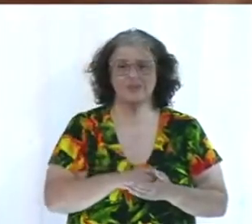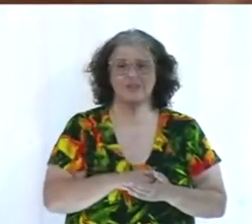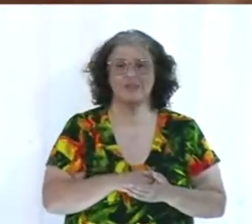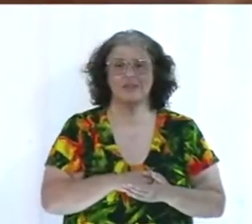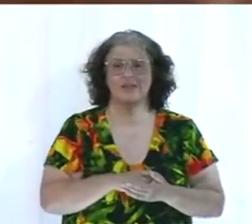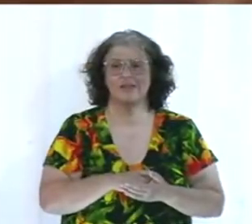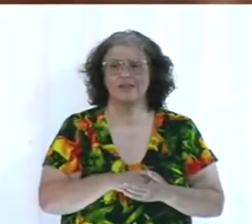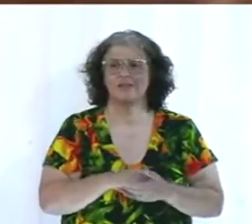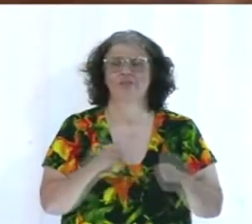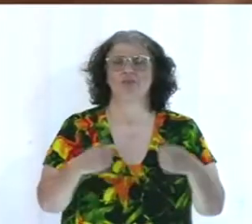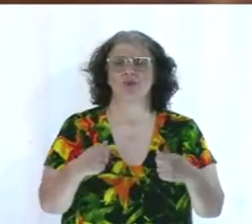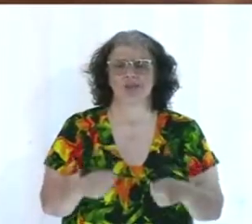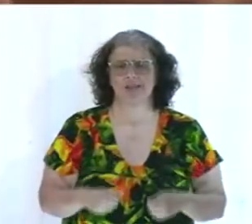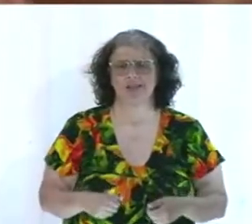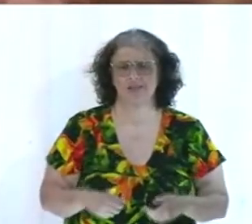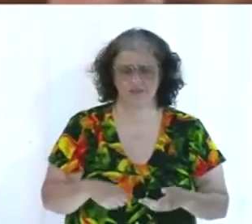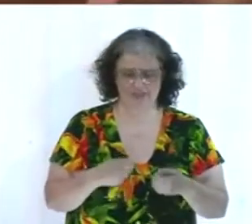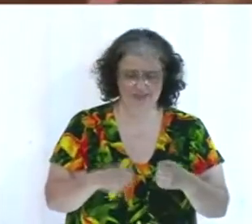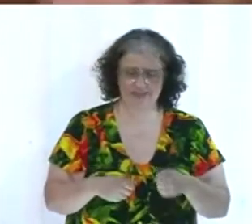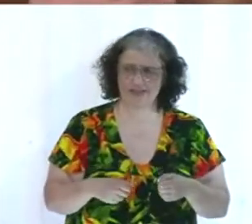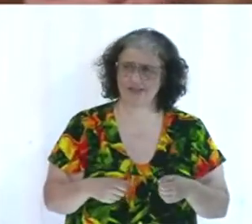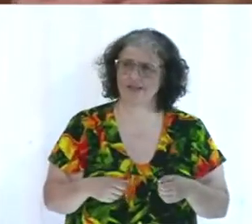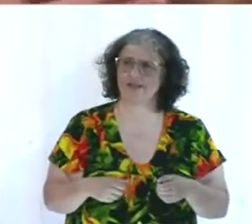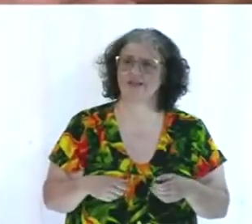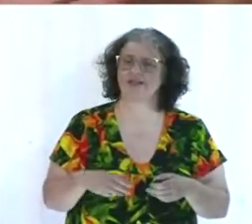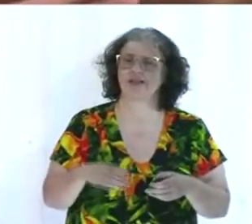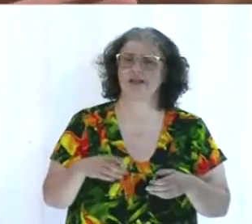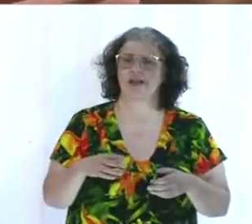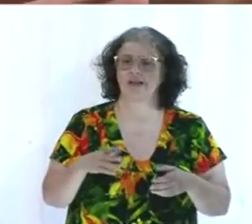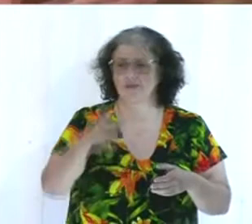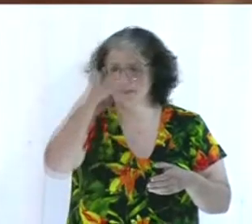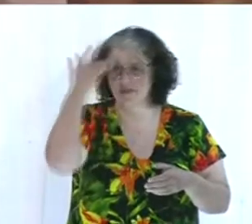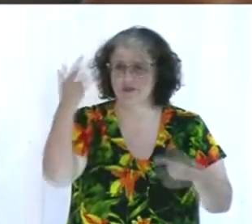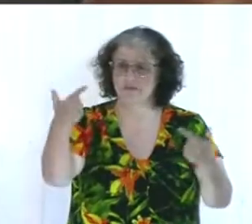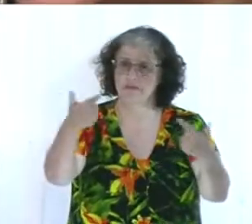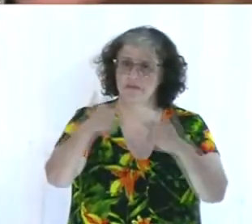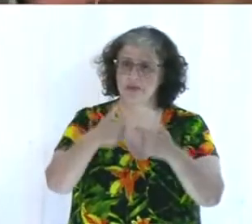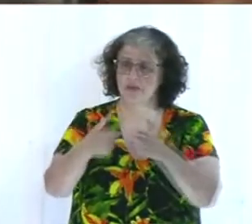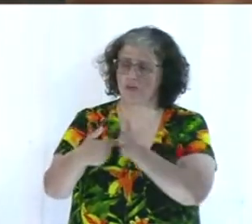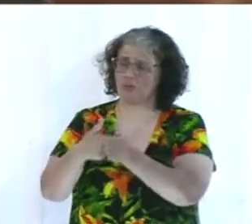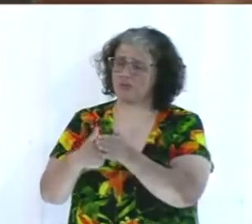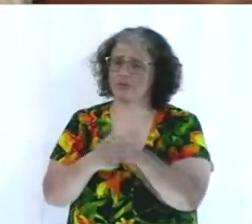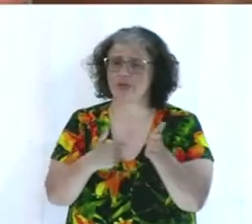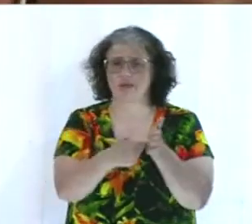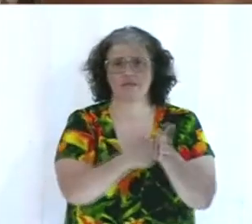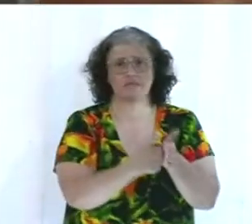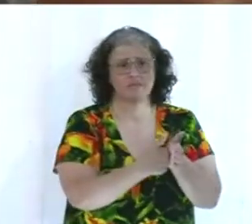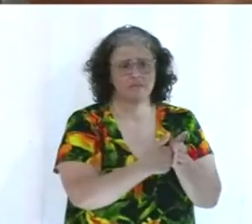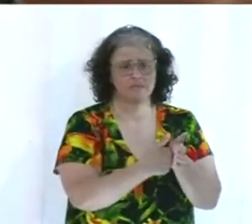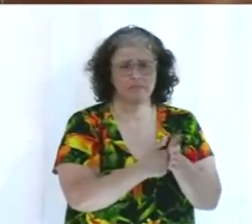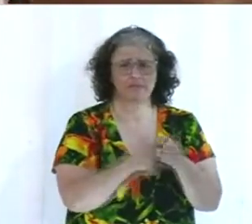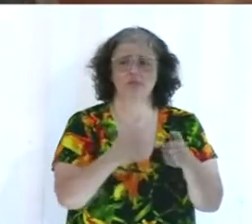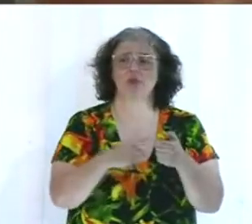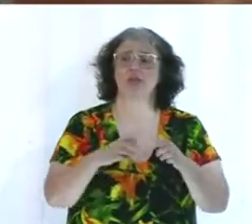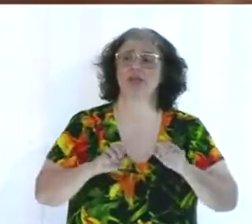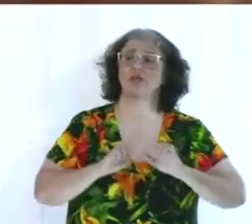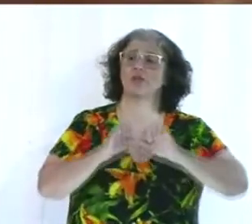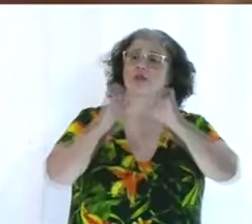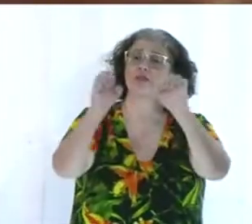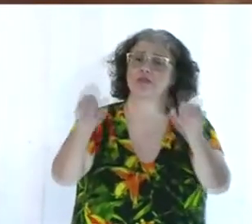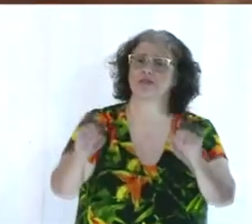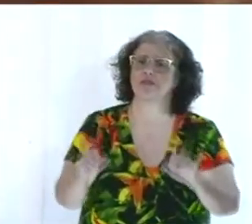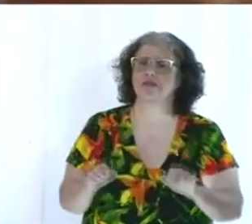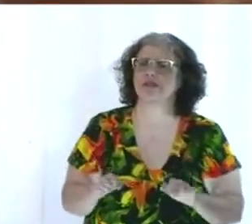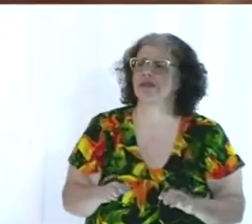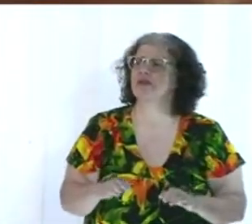que temos que transmitir a pregação? Vou dizer em alto e bom som: porque existe um evangelho sendo pregado pela